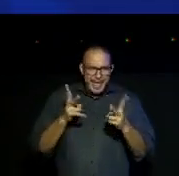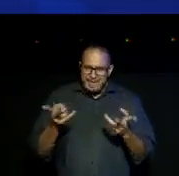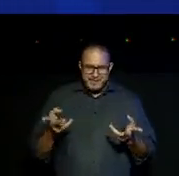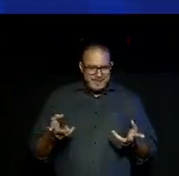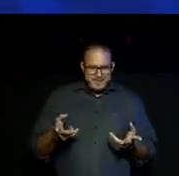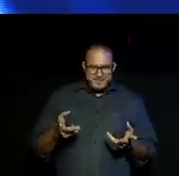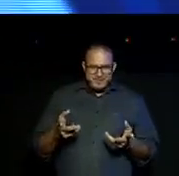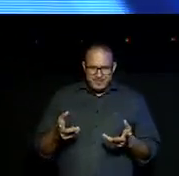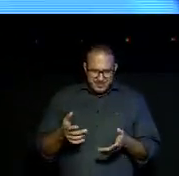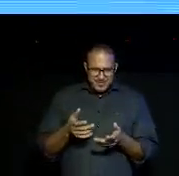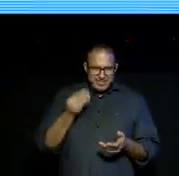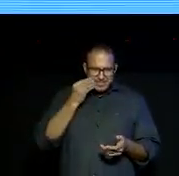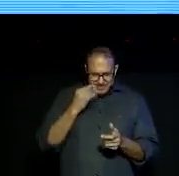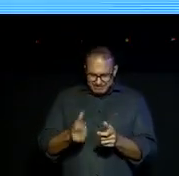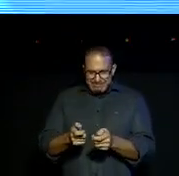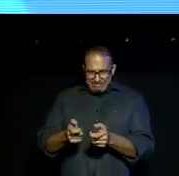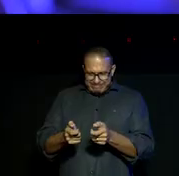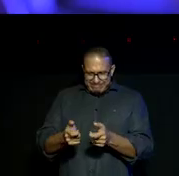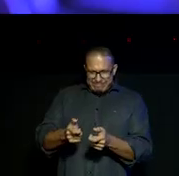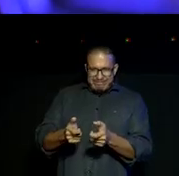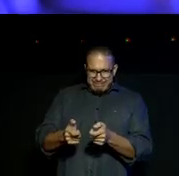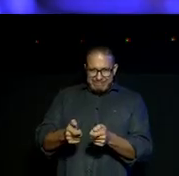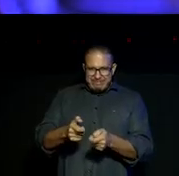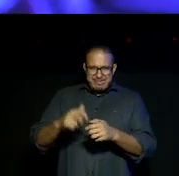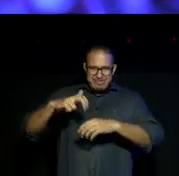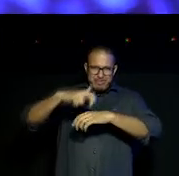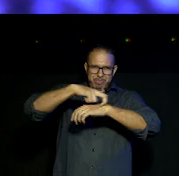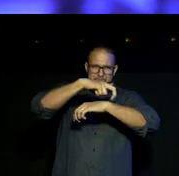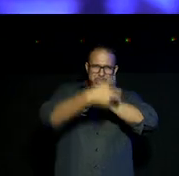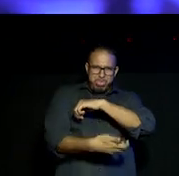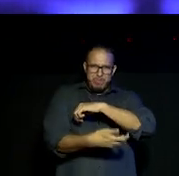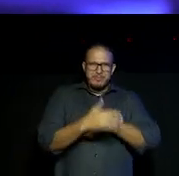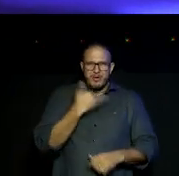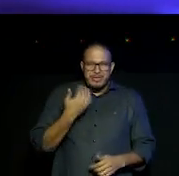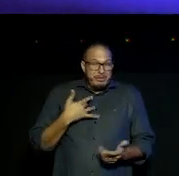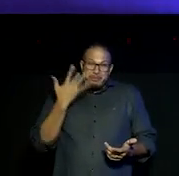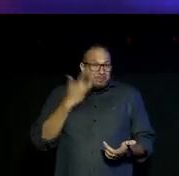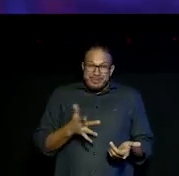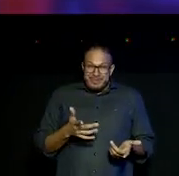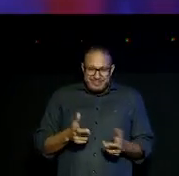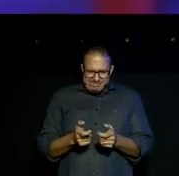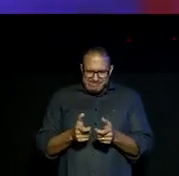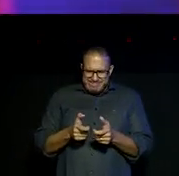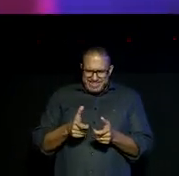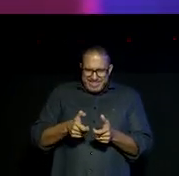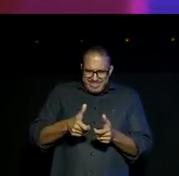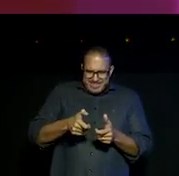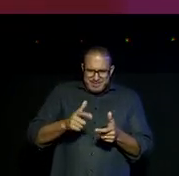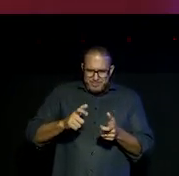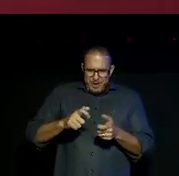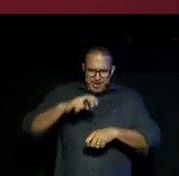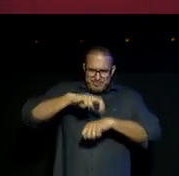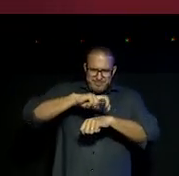eu pegava aquele negócio, fazia o Super Mario cair no pior buraco que tinha lá, porque eu não sabia manejar aquele tanto de tecla, para